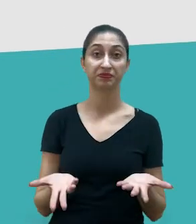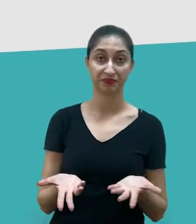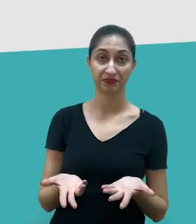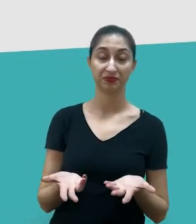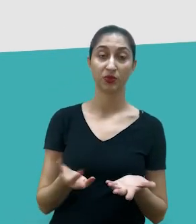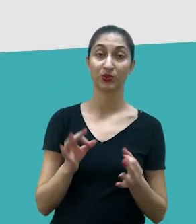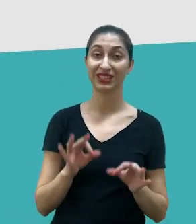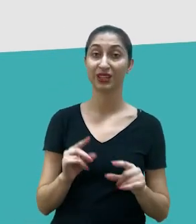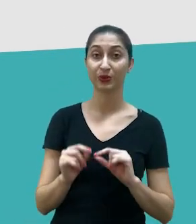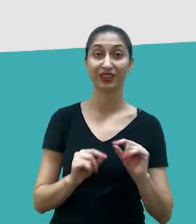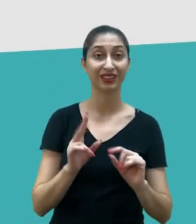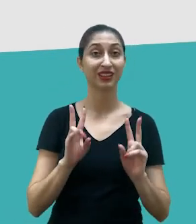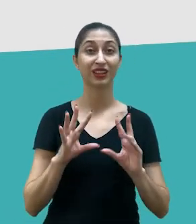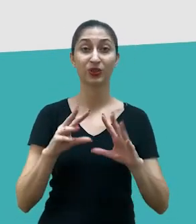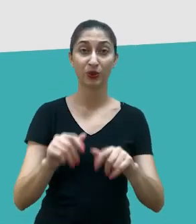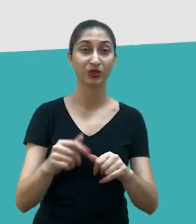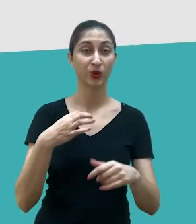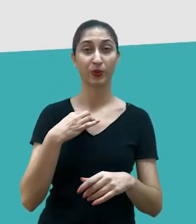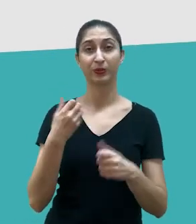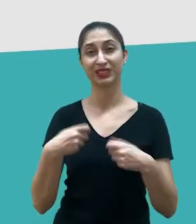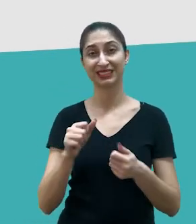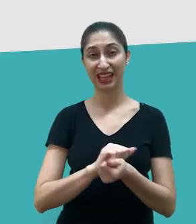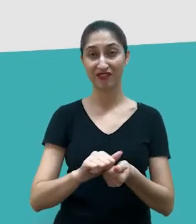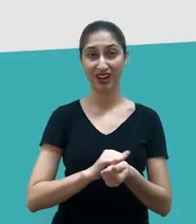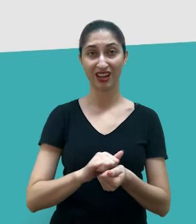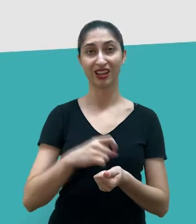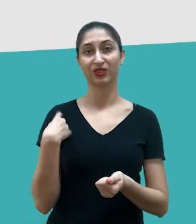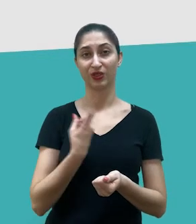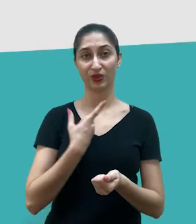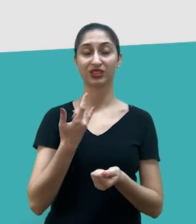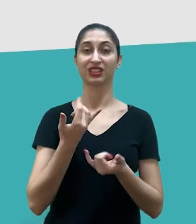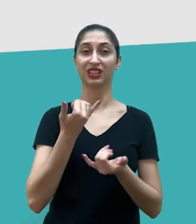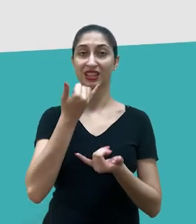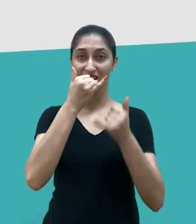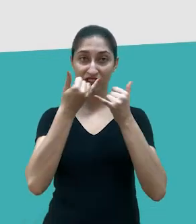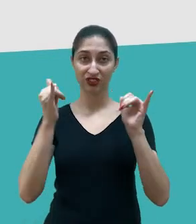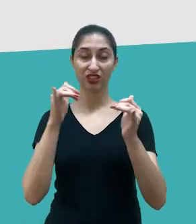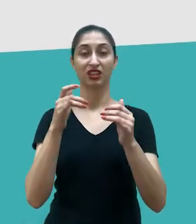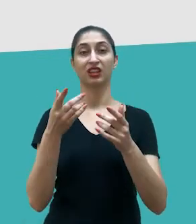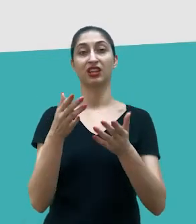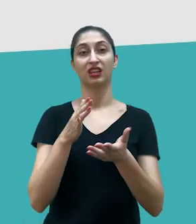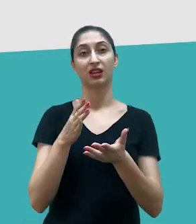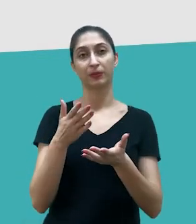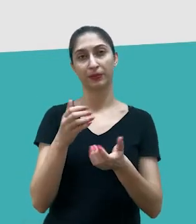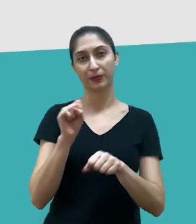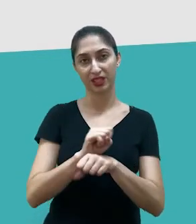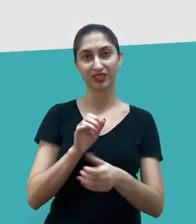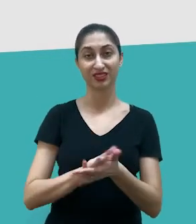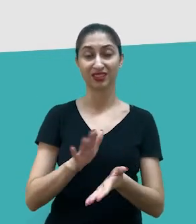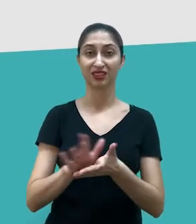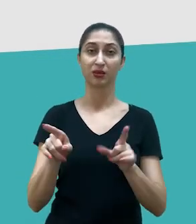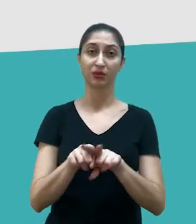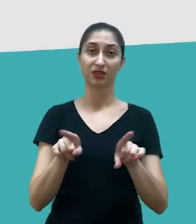O ideal seria lavar todas as roupas à mão, porque aí a gente economiza energia. E a gente não tem os polímeros de